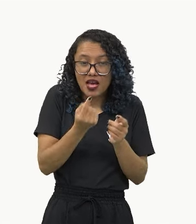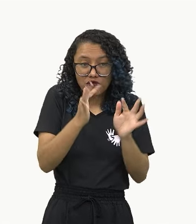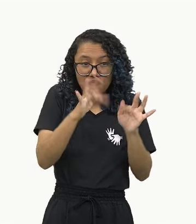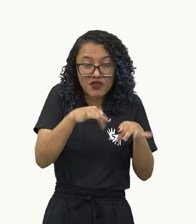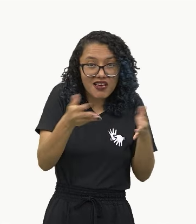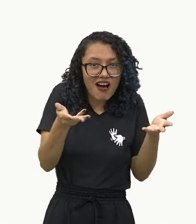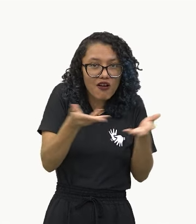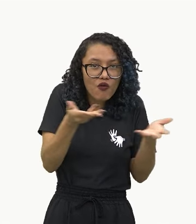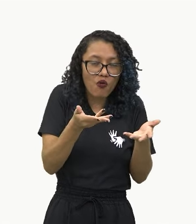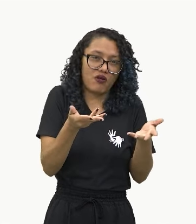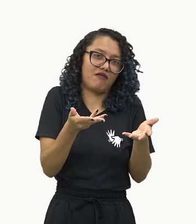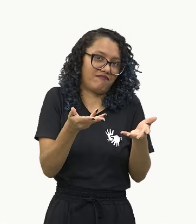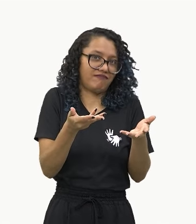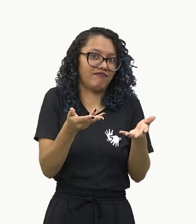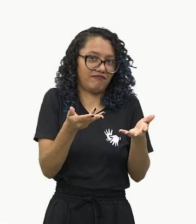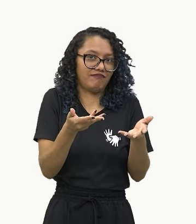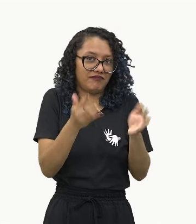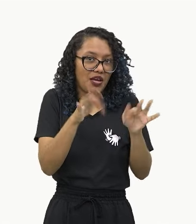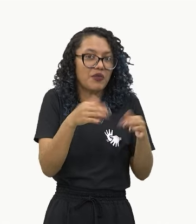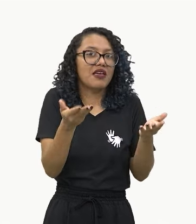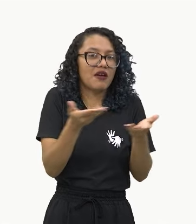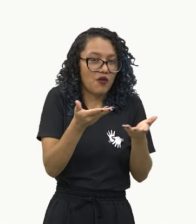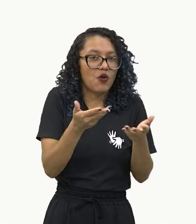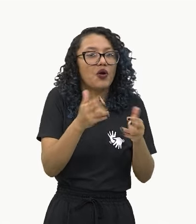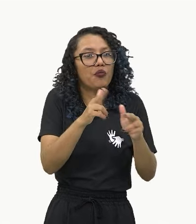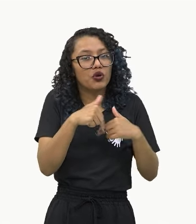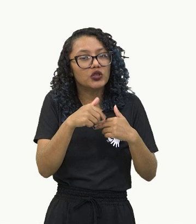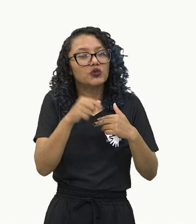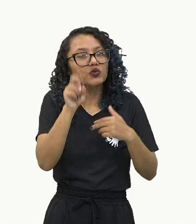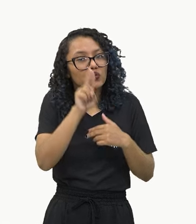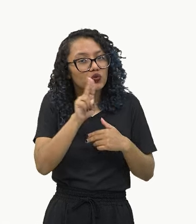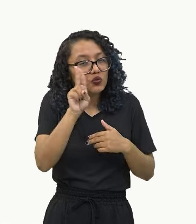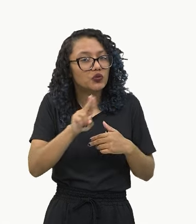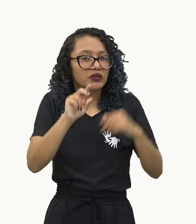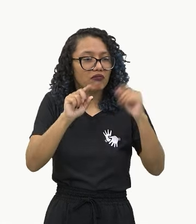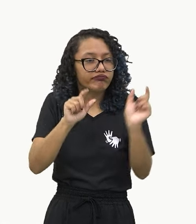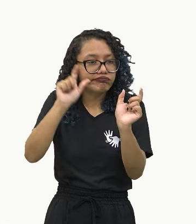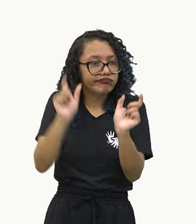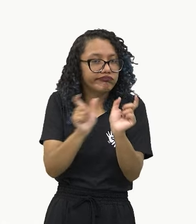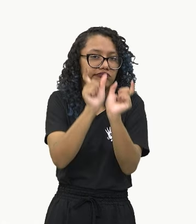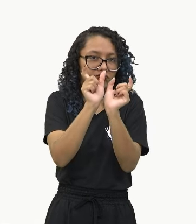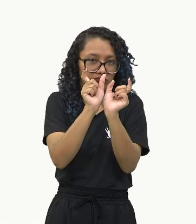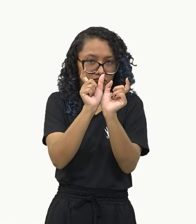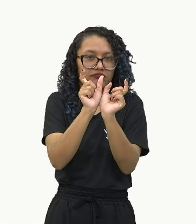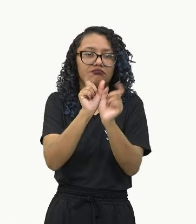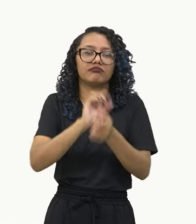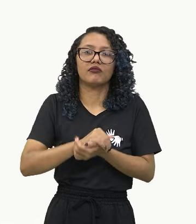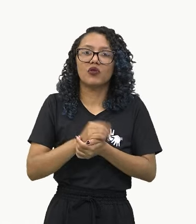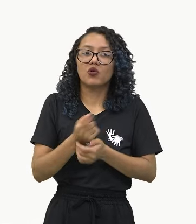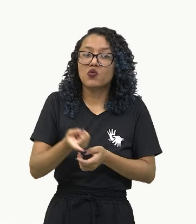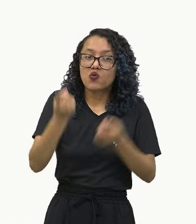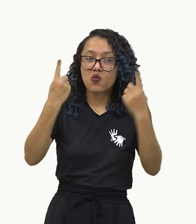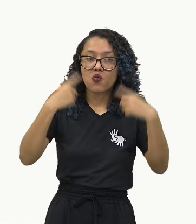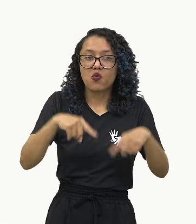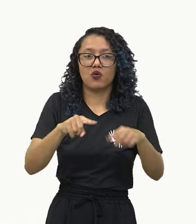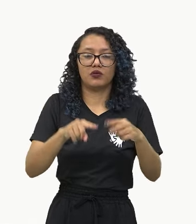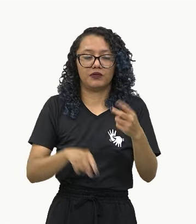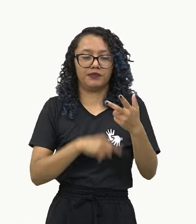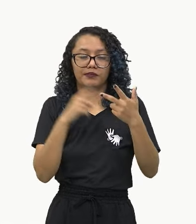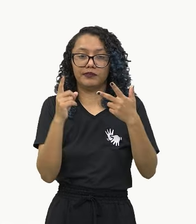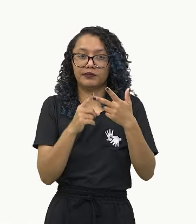aí estamos falando que acabamos, né, o trabalho da universidade. Nosso próximo uso, né, nosso